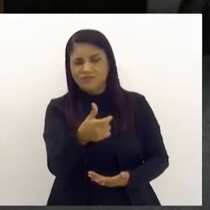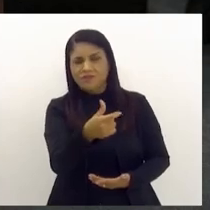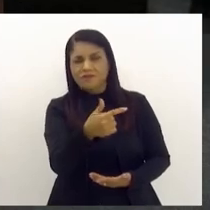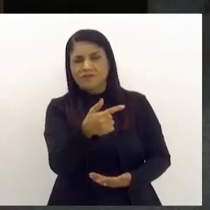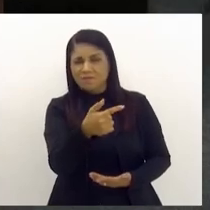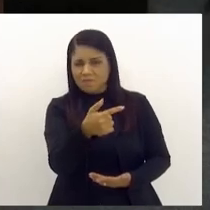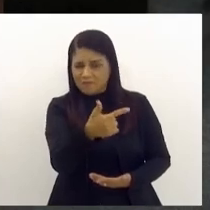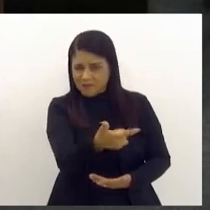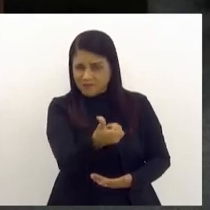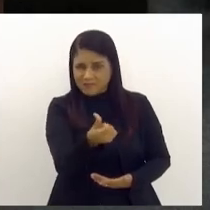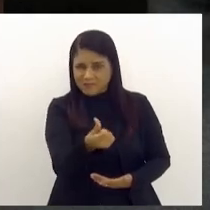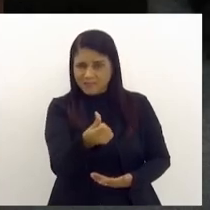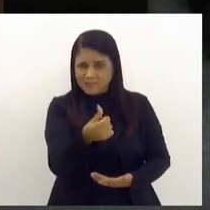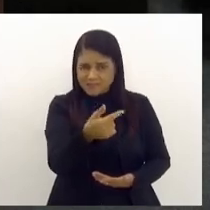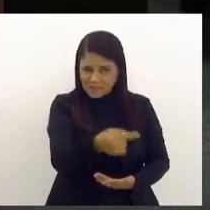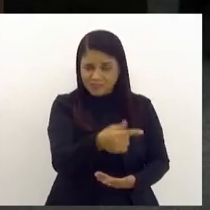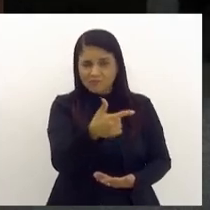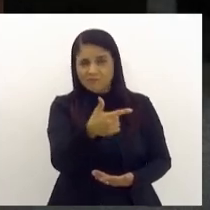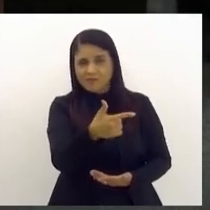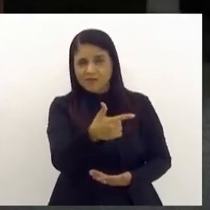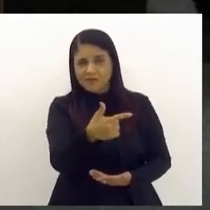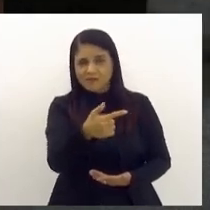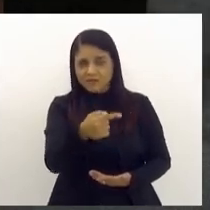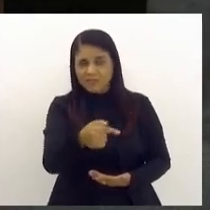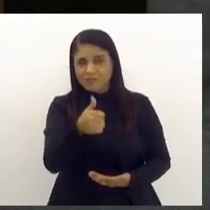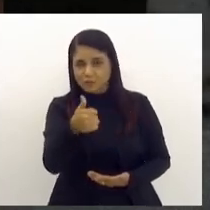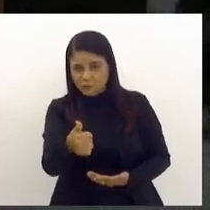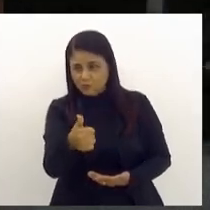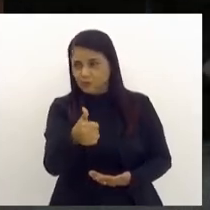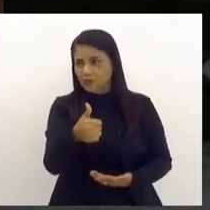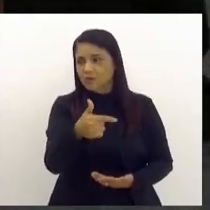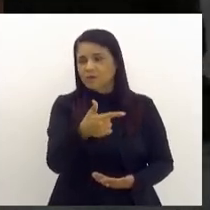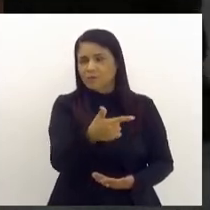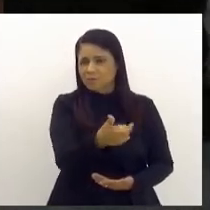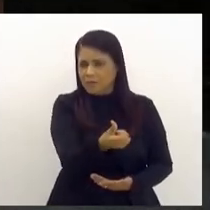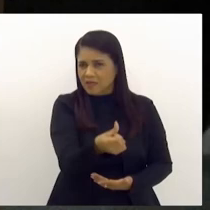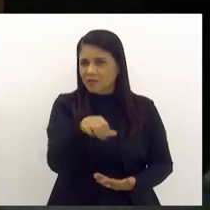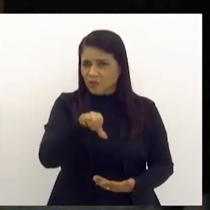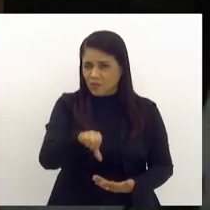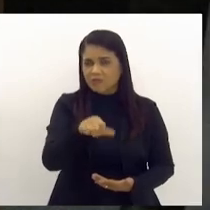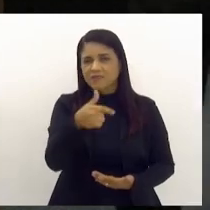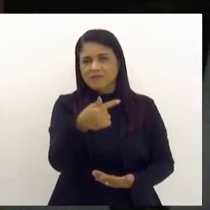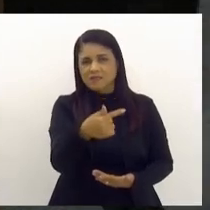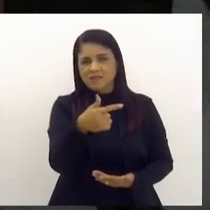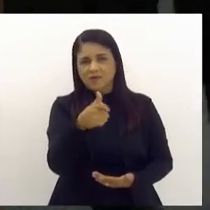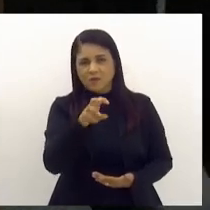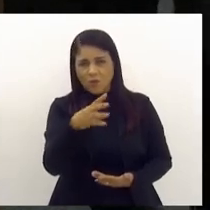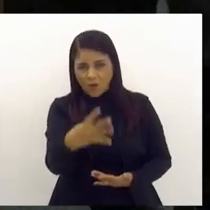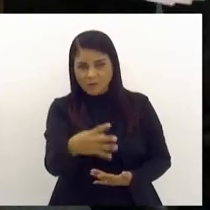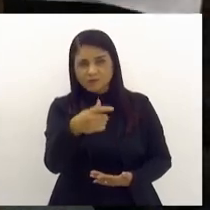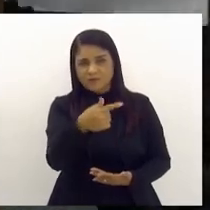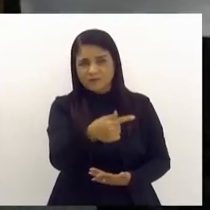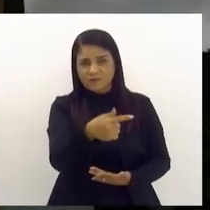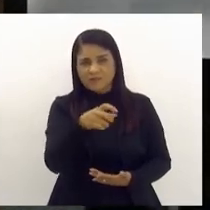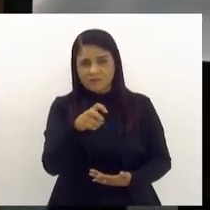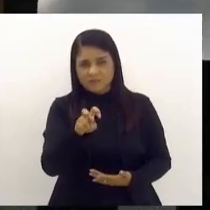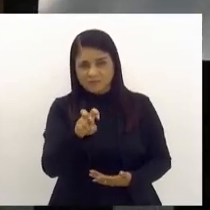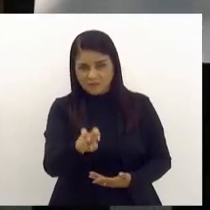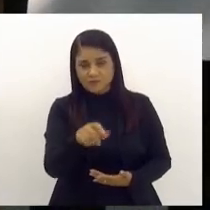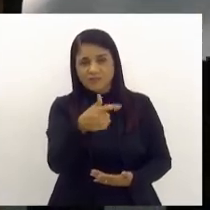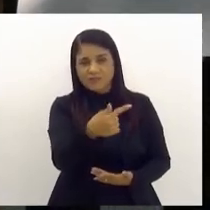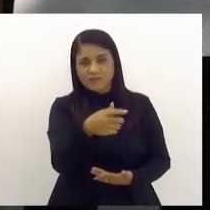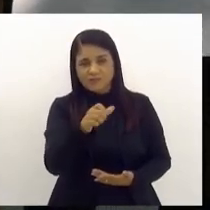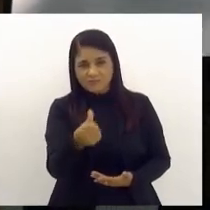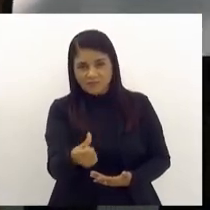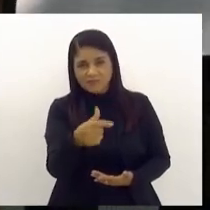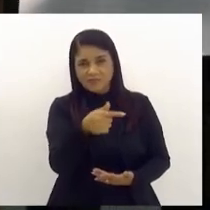69, 7, 71, 72, 73, 74, 75, 76, 77, 78,